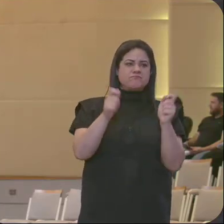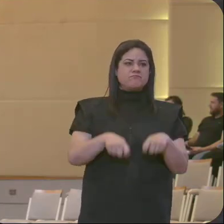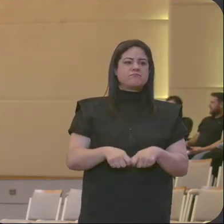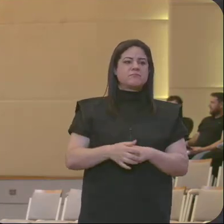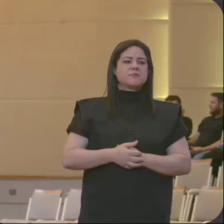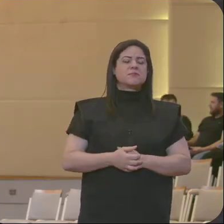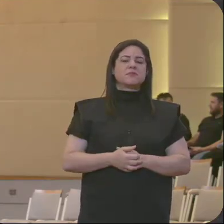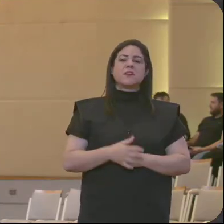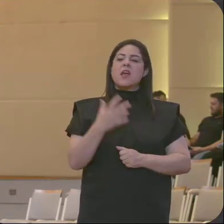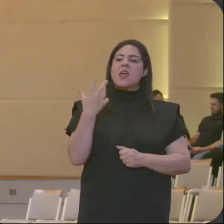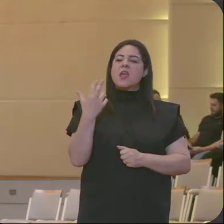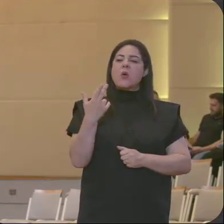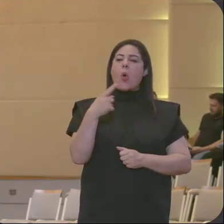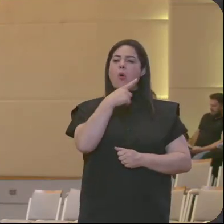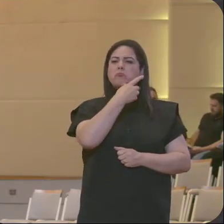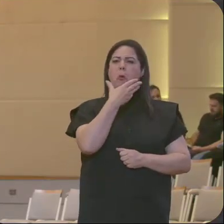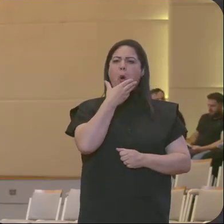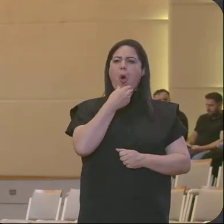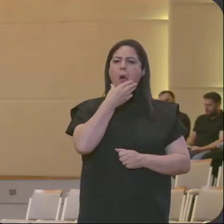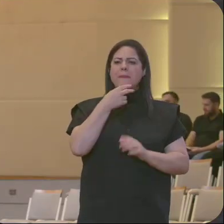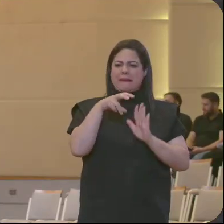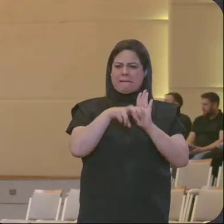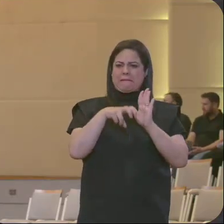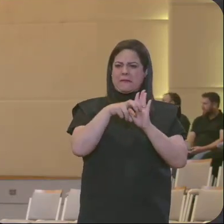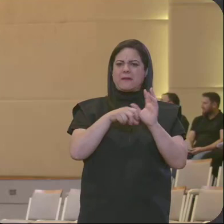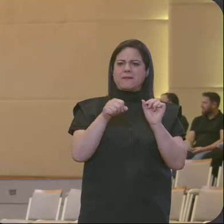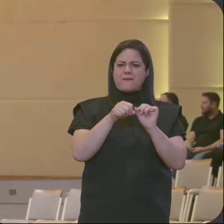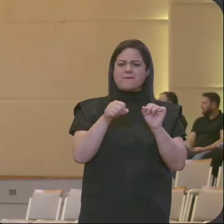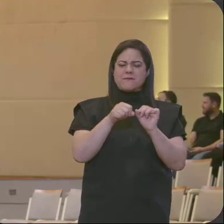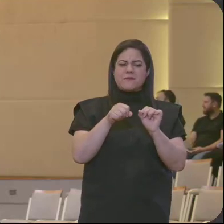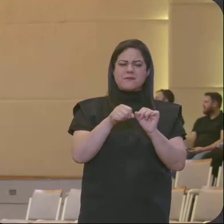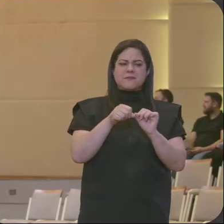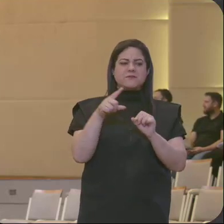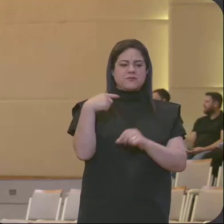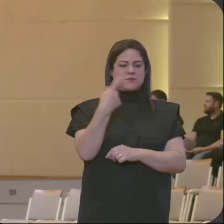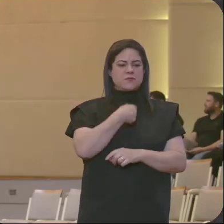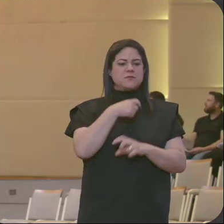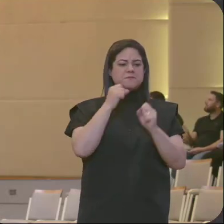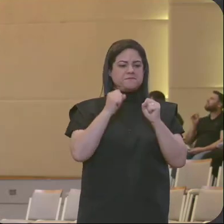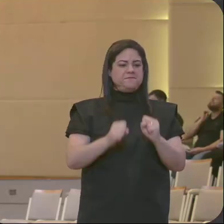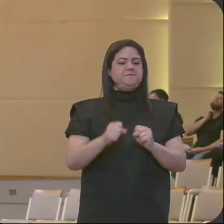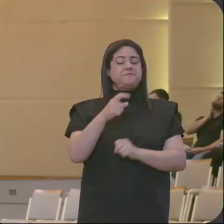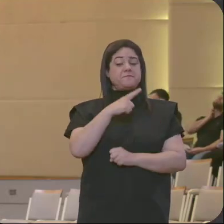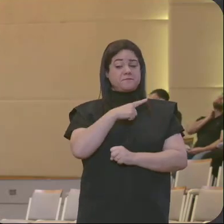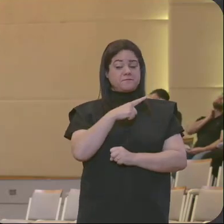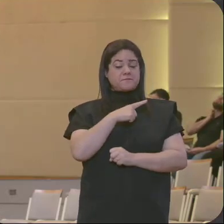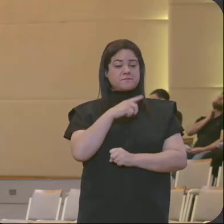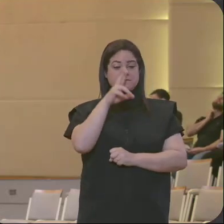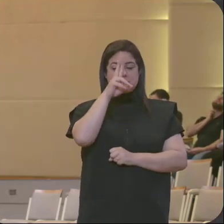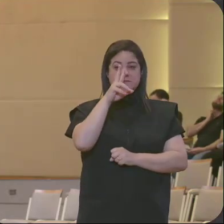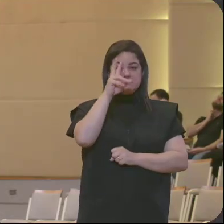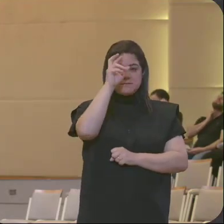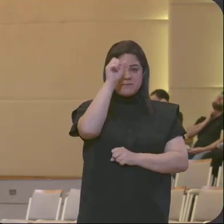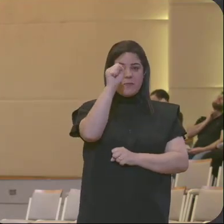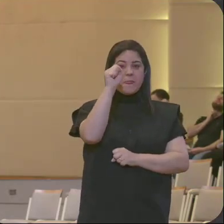assim como o irmão Rogério está fazendo, a gente pode receber dele a força